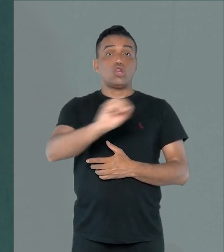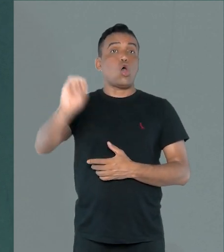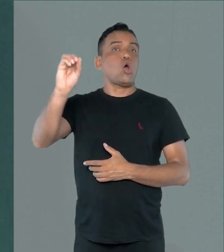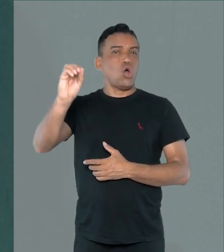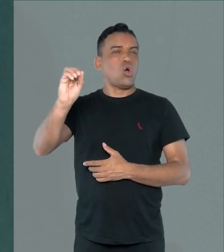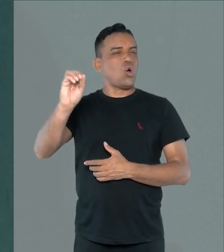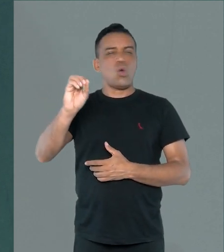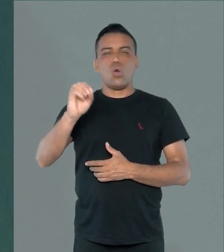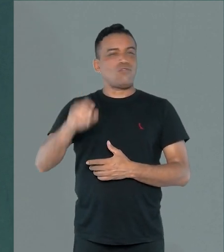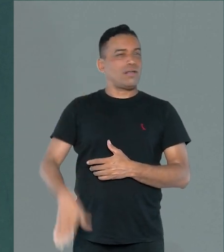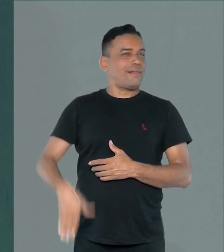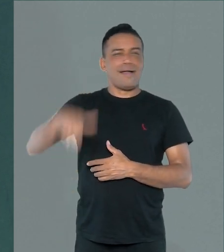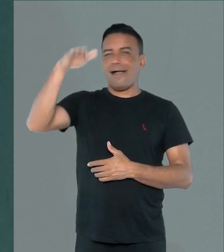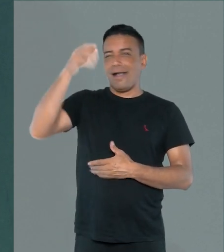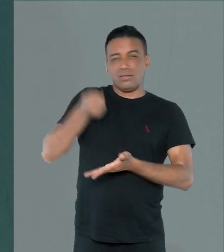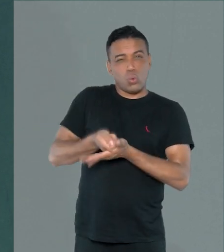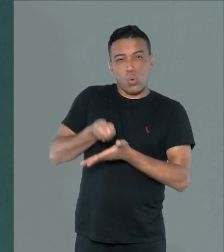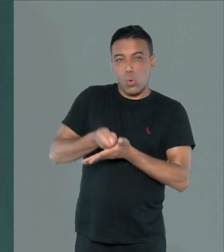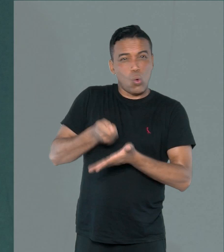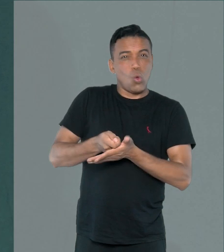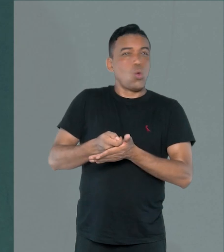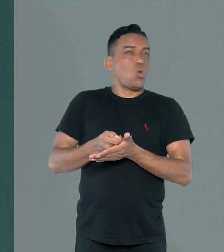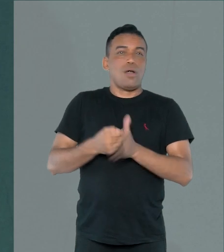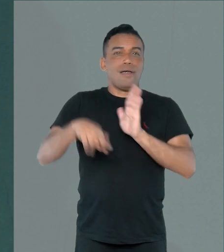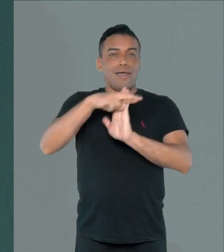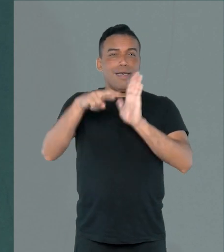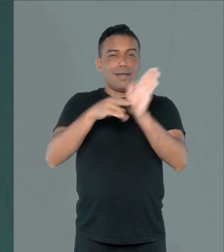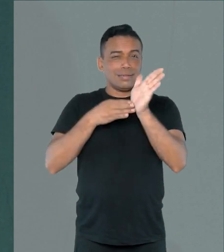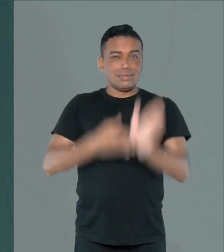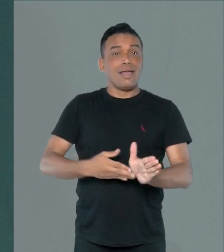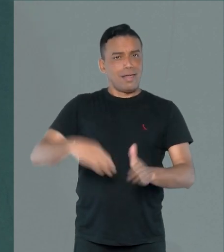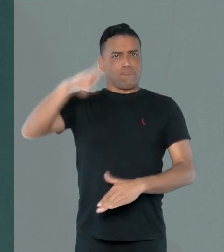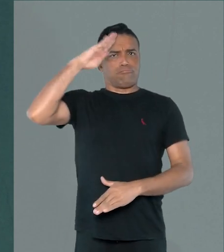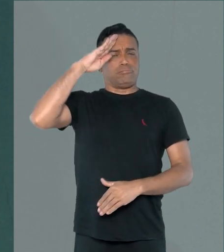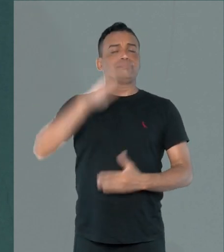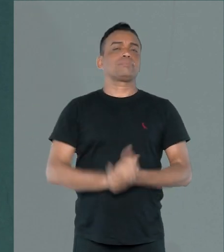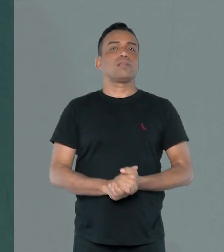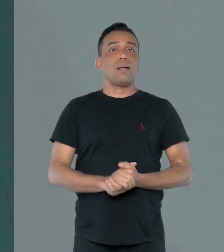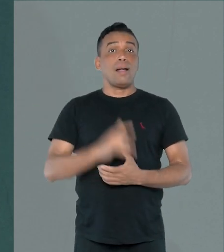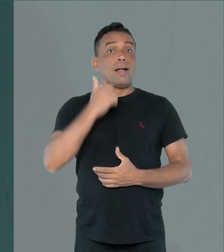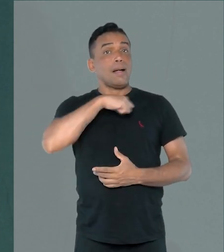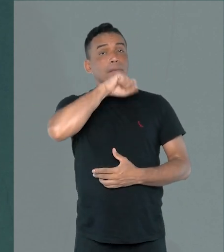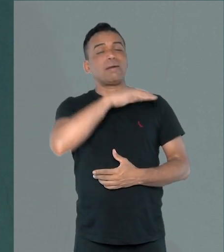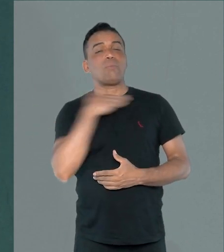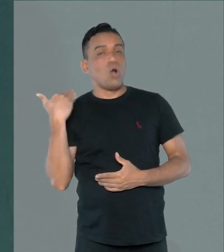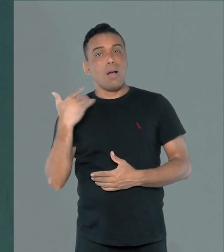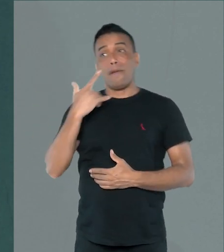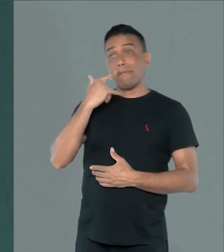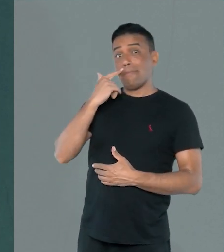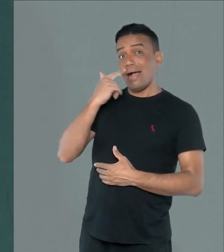de um padrão militar de comportamento. Eles perdem a mãe muito cedo. O pai, quando eles são exilados para a